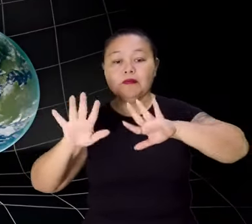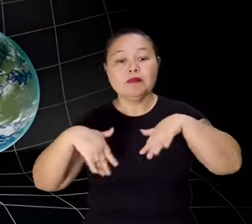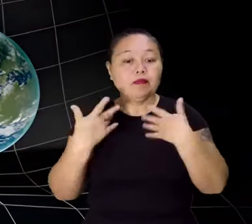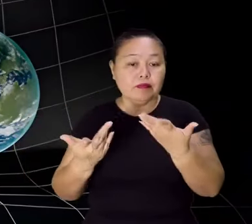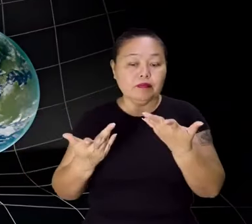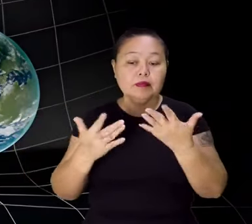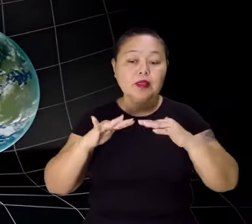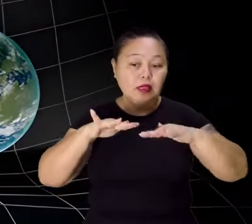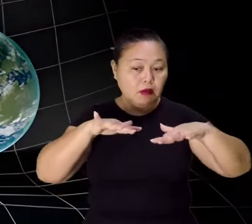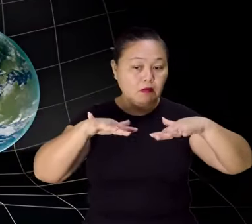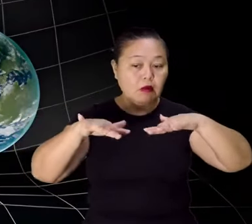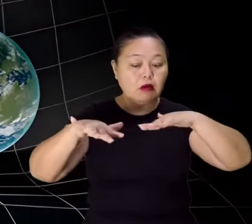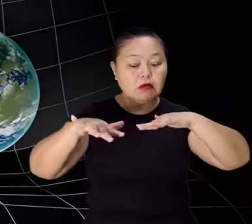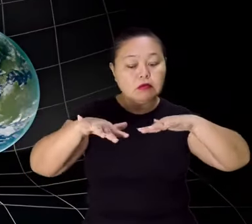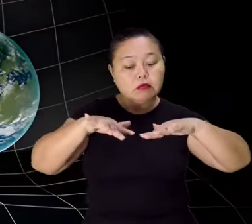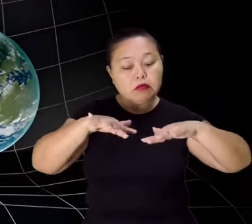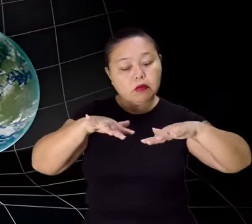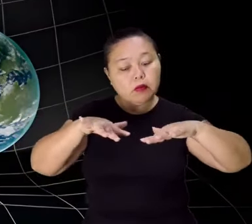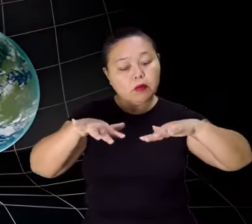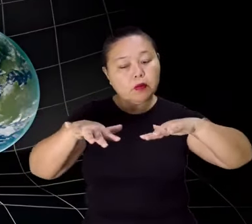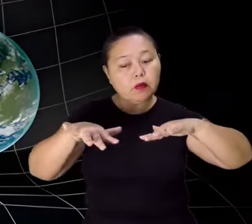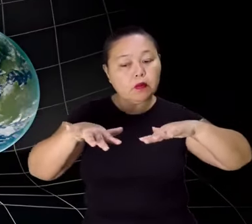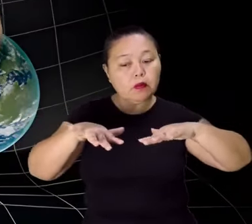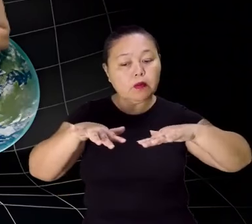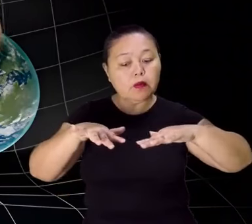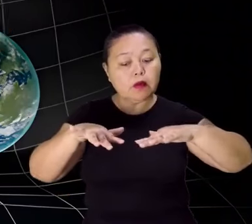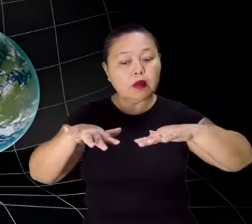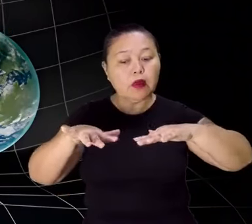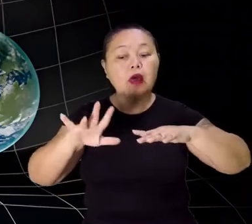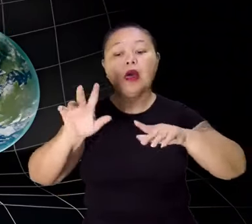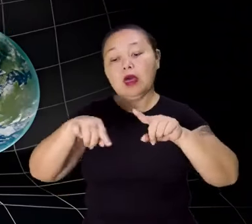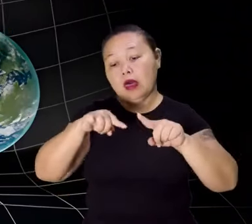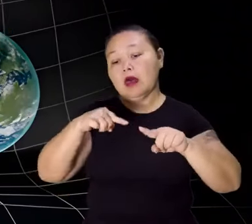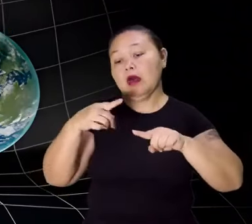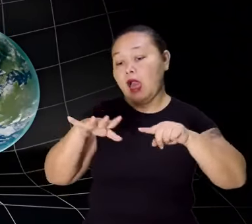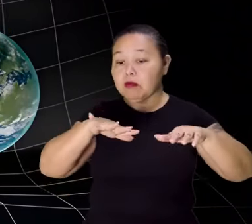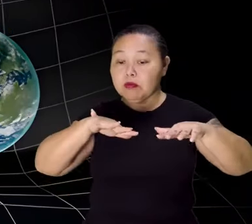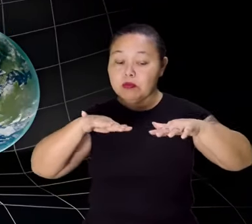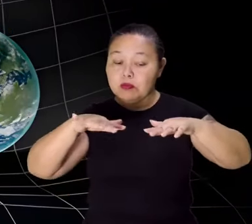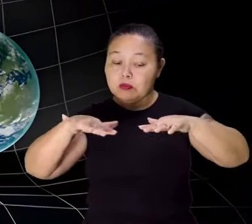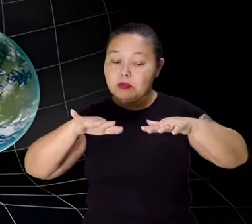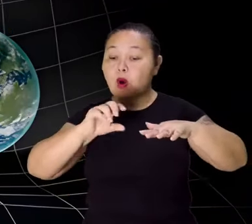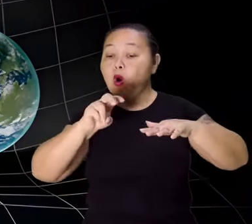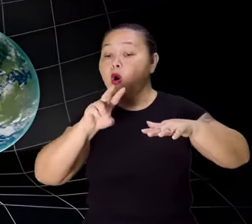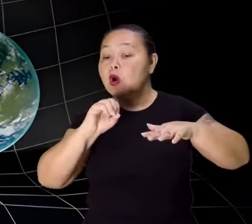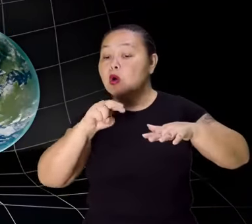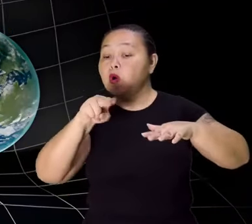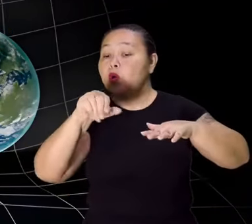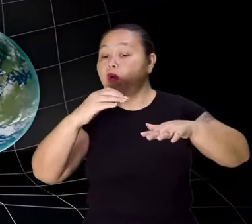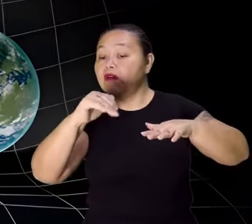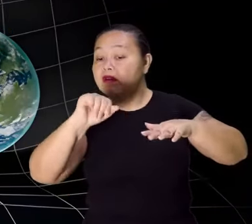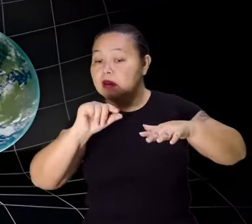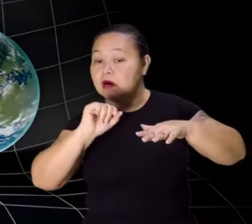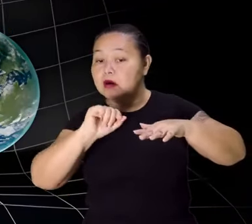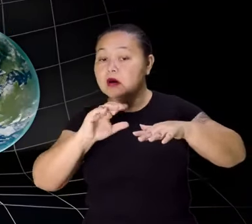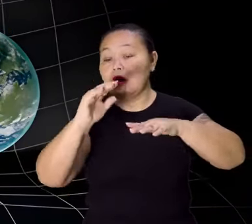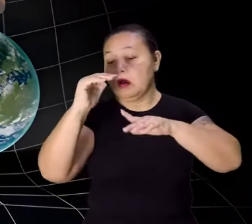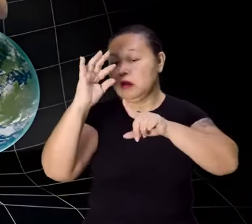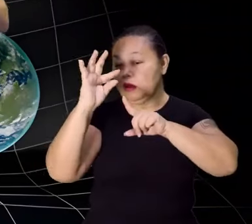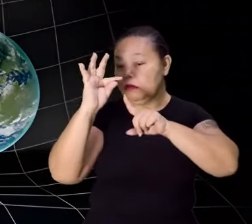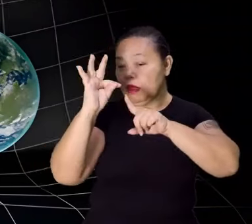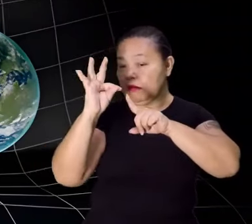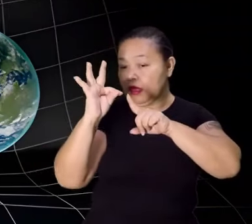mesmo assim, ele movimenta, devagar, mas movimenta. E se movimenta, é convecção. Justamente. Ali, quando vai das camadas por km, como é